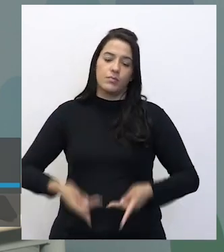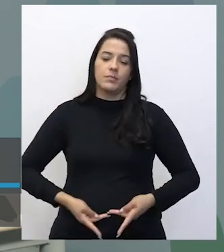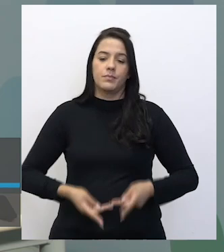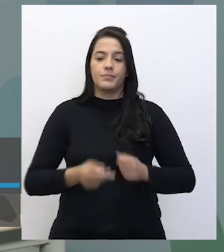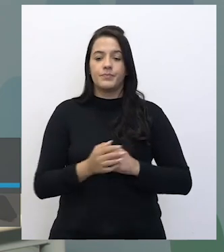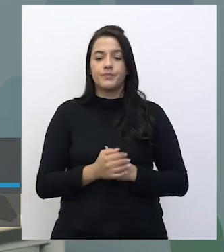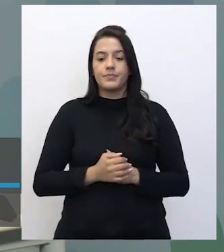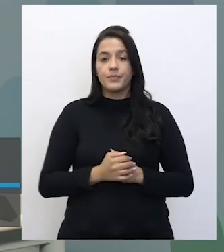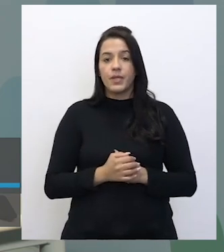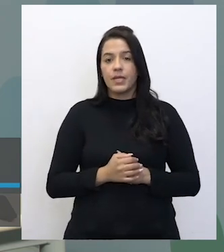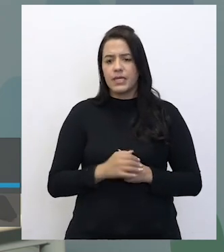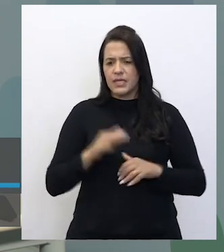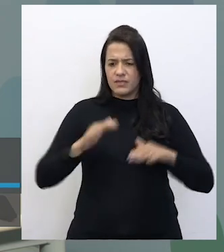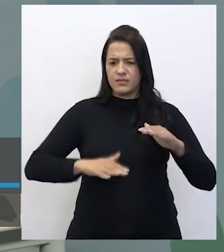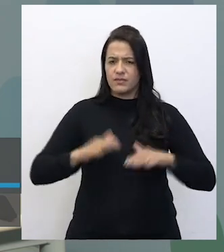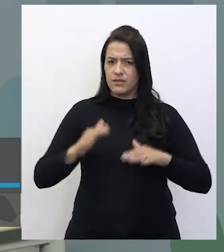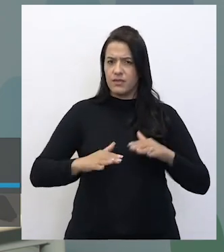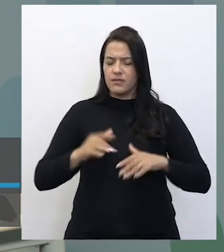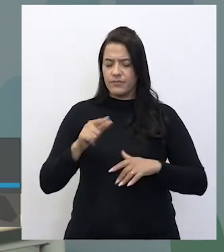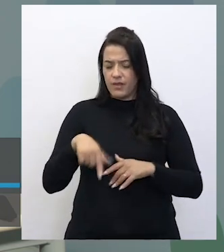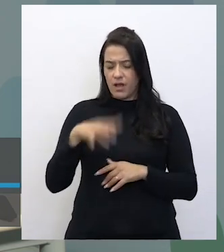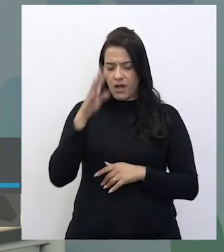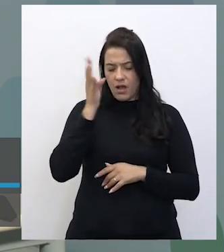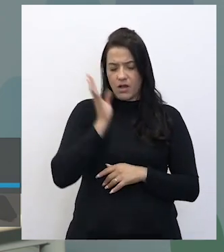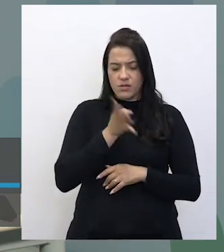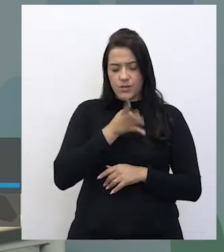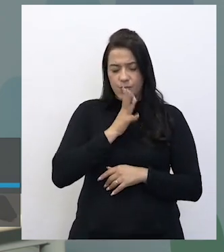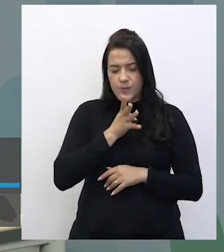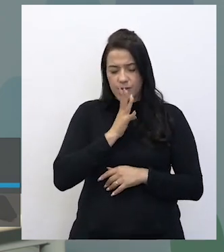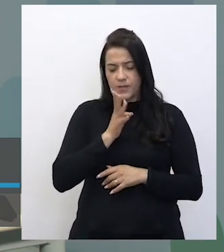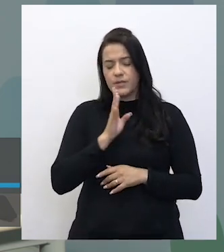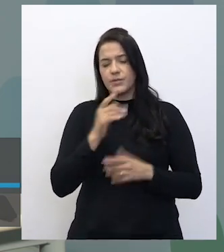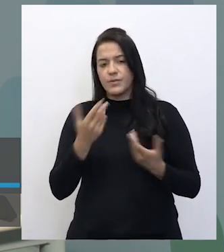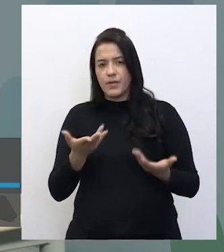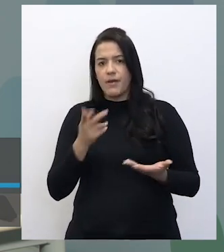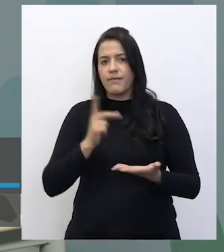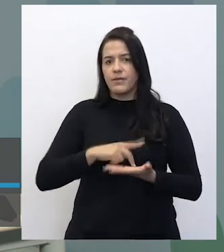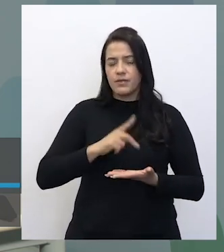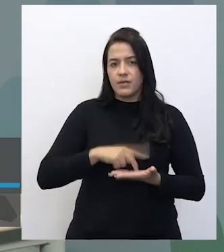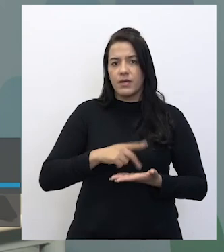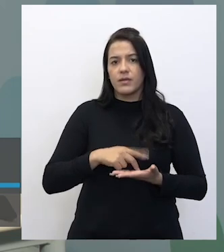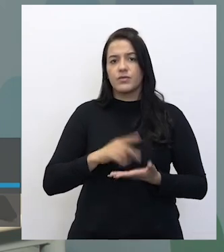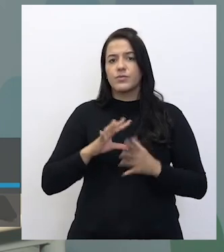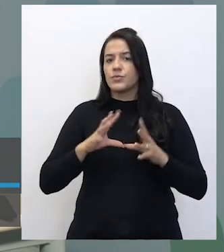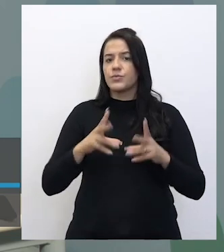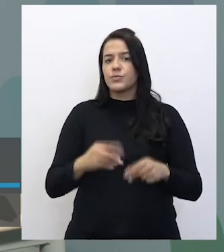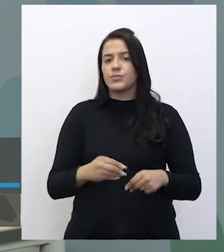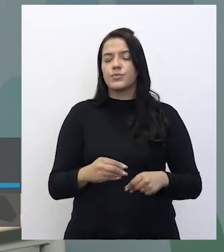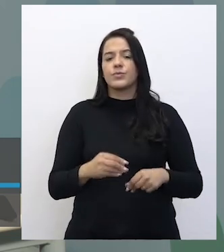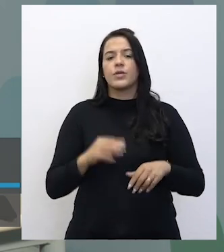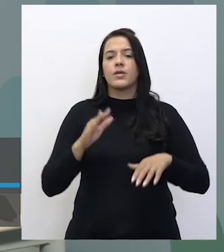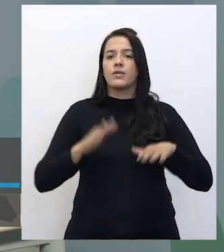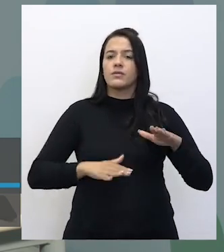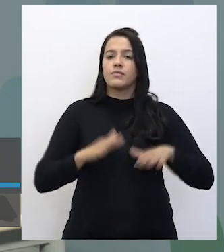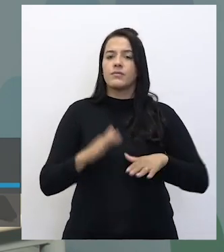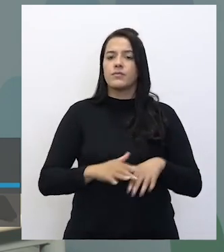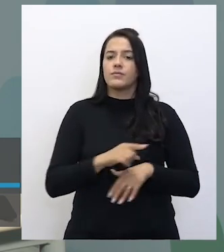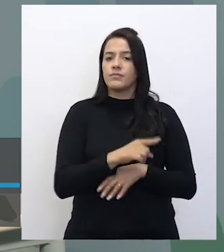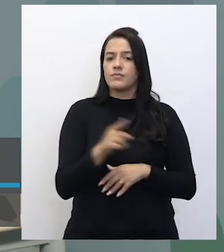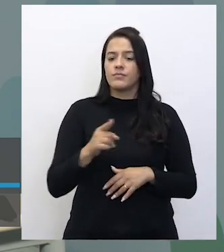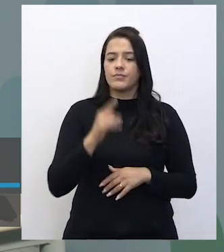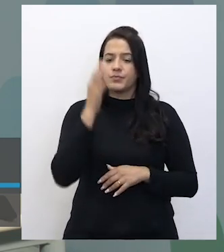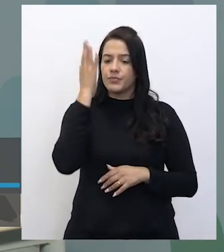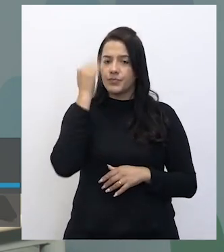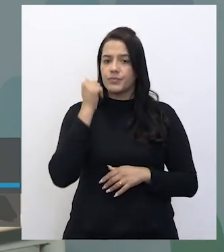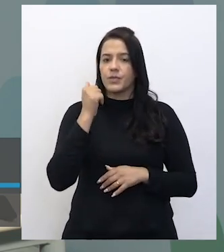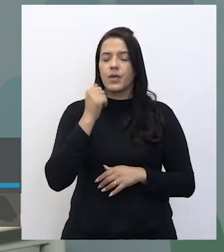A pretensão do conhecimento da verdade, muito embora Talvez a gente saiba que, bom,